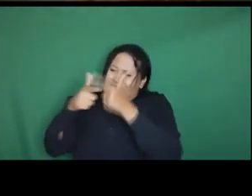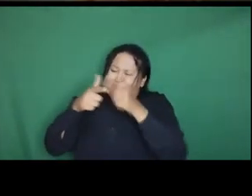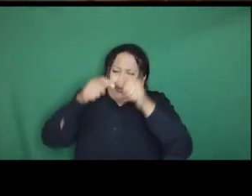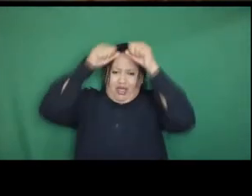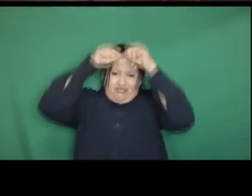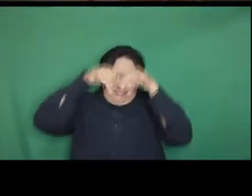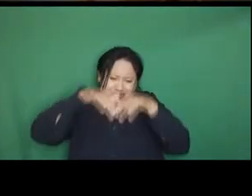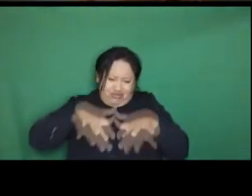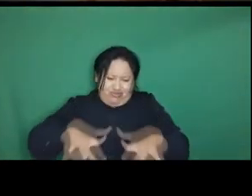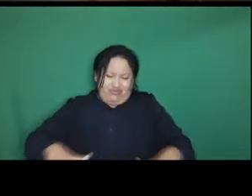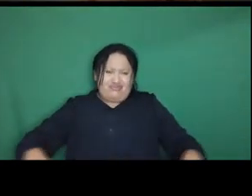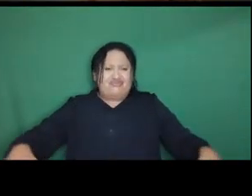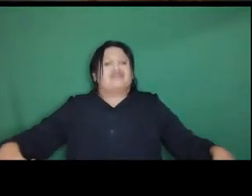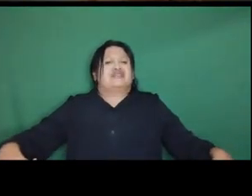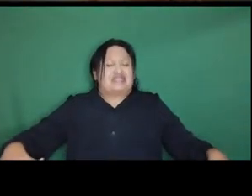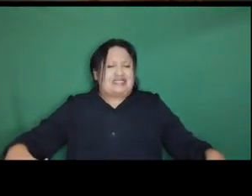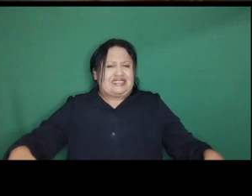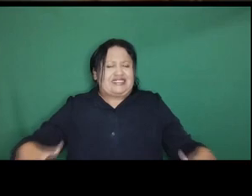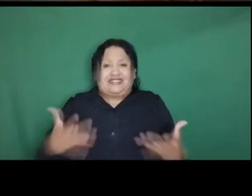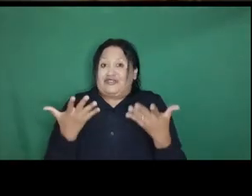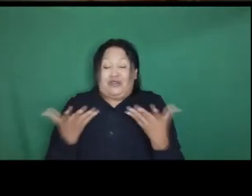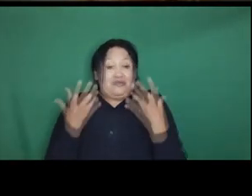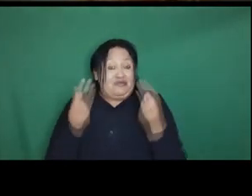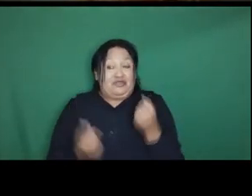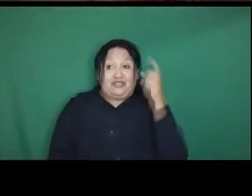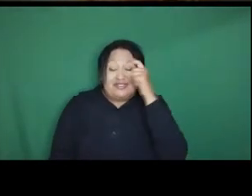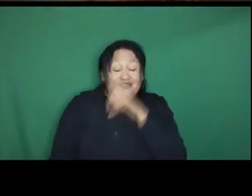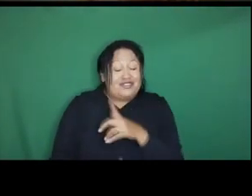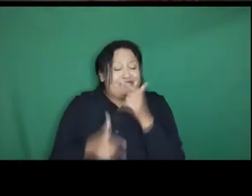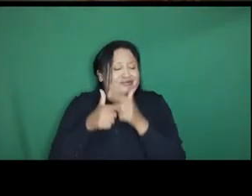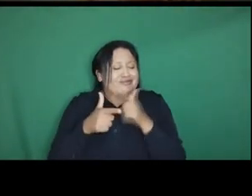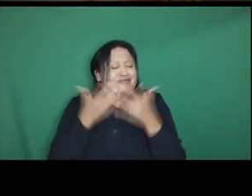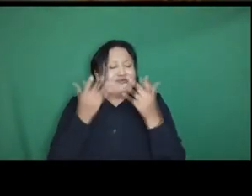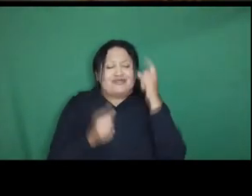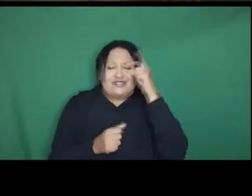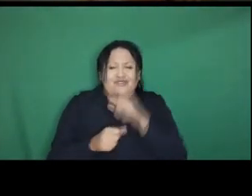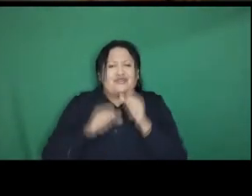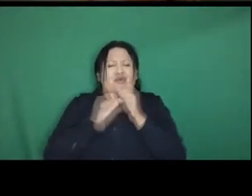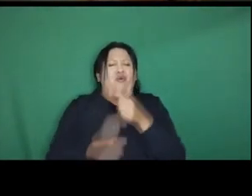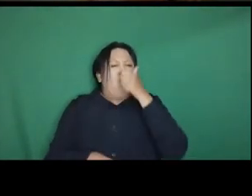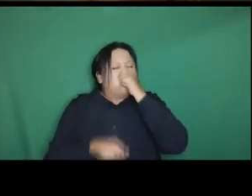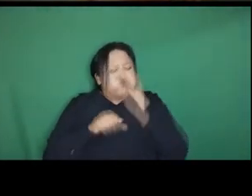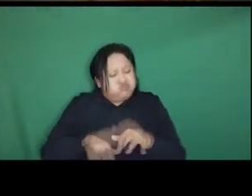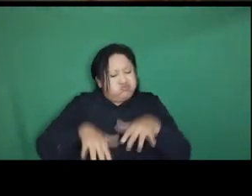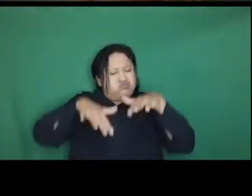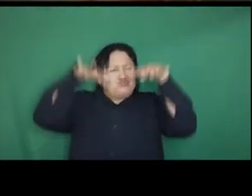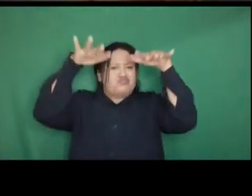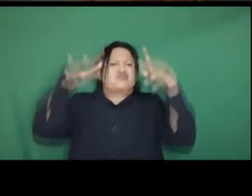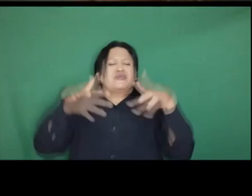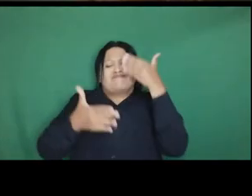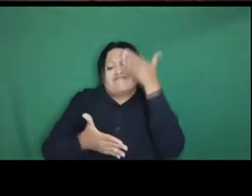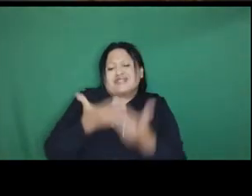de Barreiras realmente foi catastrófico que ocorreu né e não dá ações perdas de